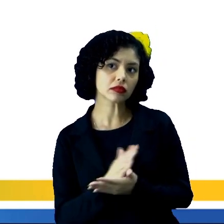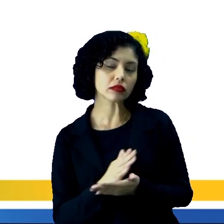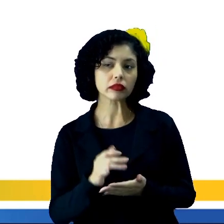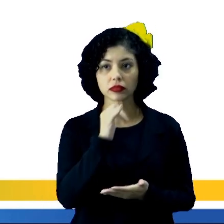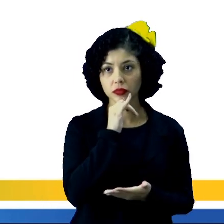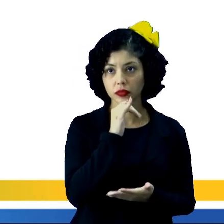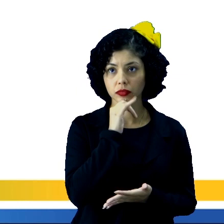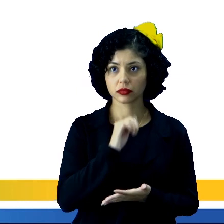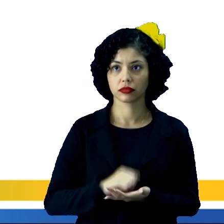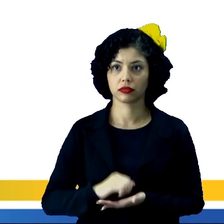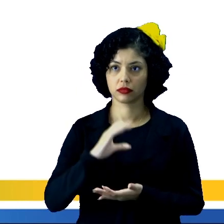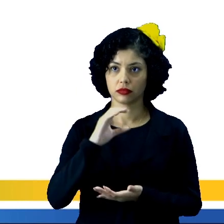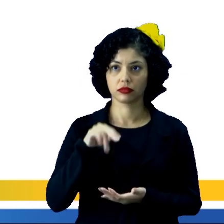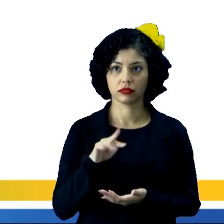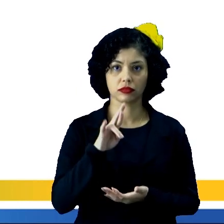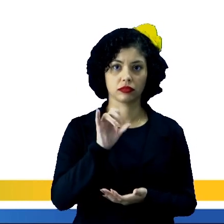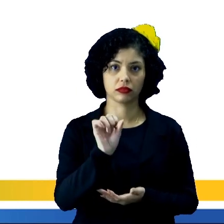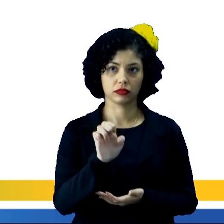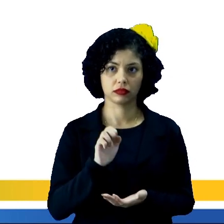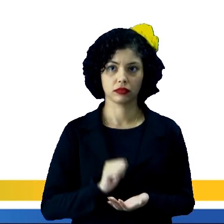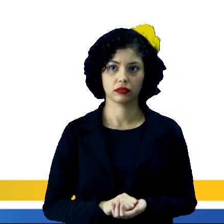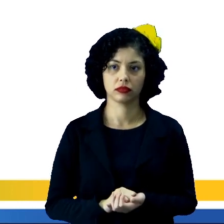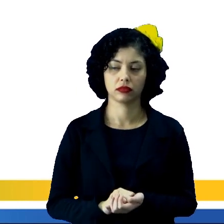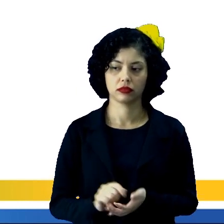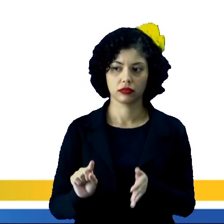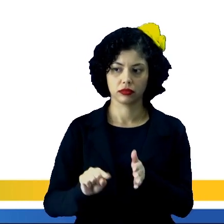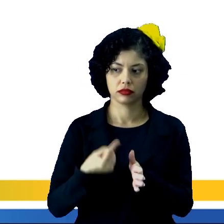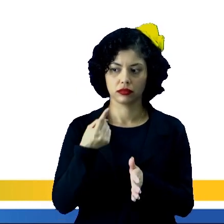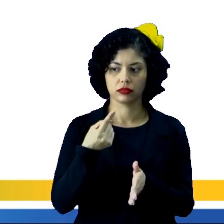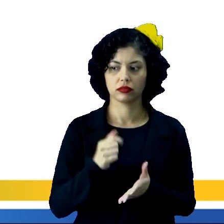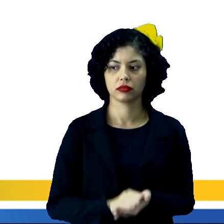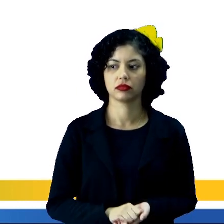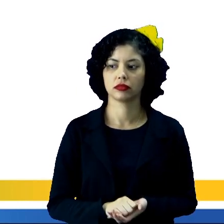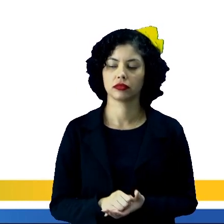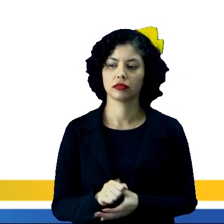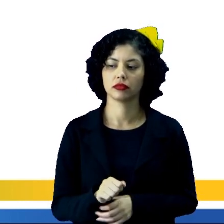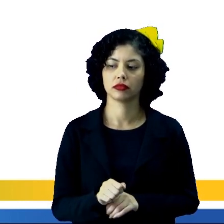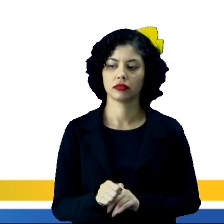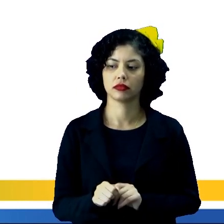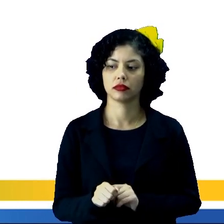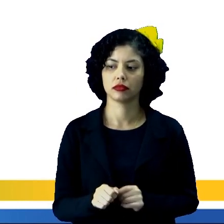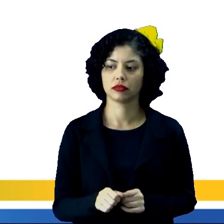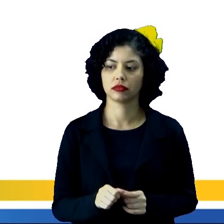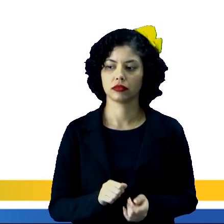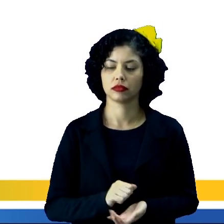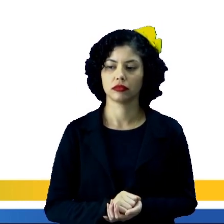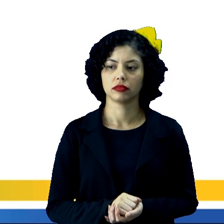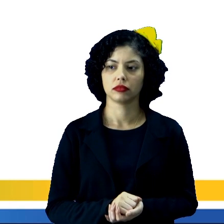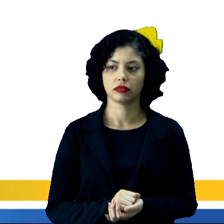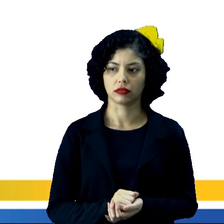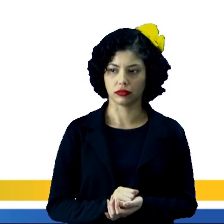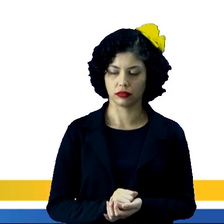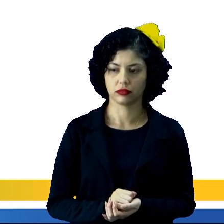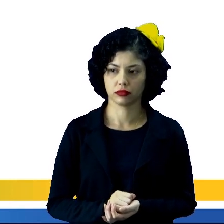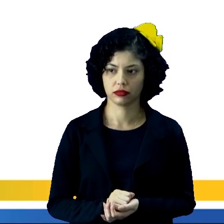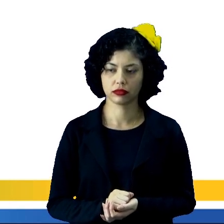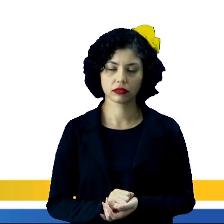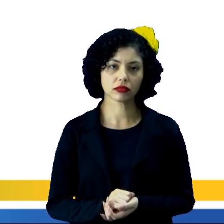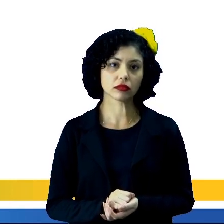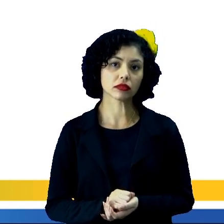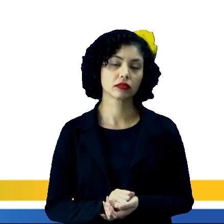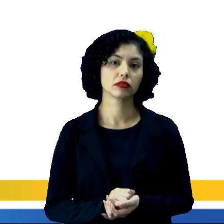Alguns exemplos de sentenças usando contraste. A primeira, the lecture was long but interesting.